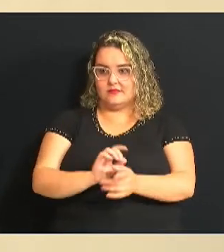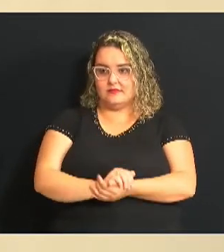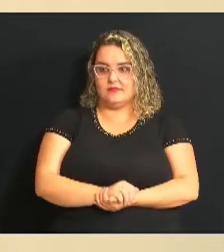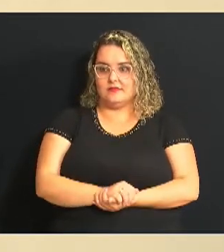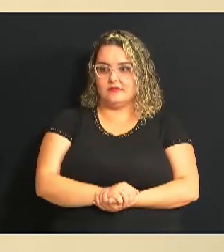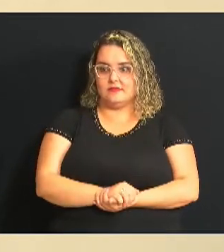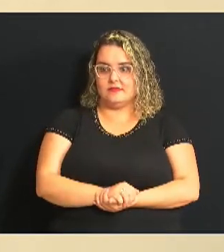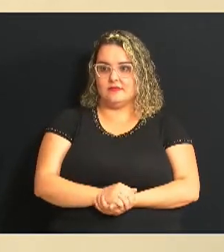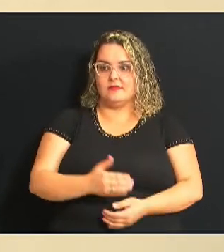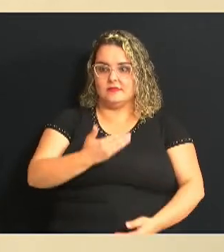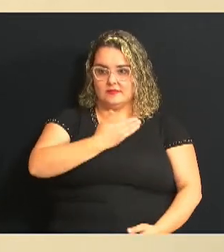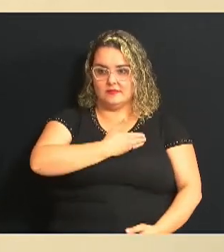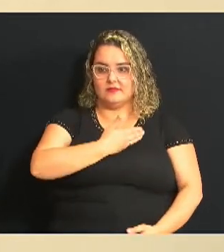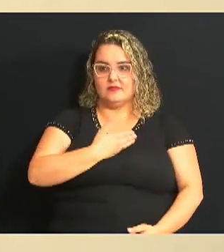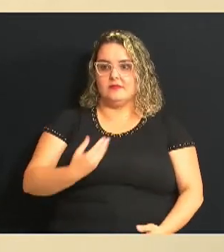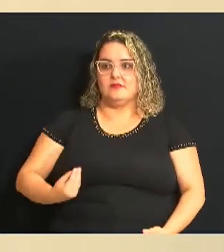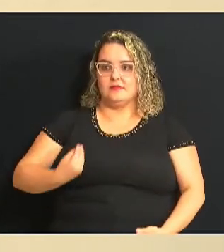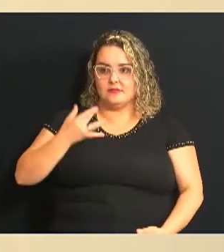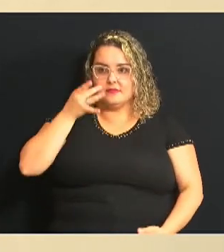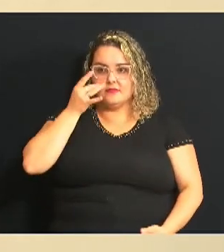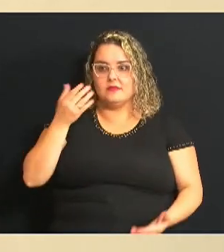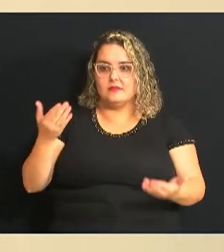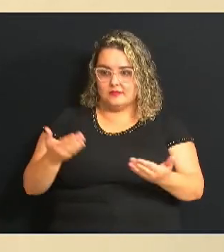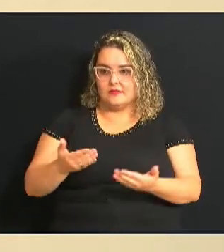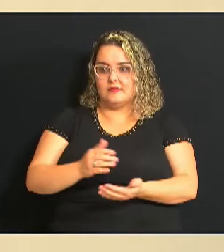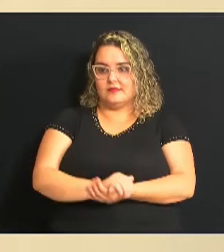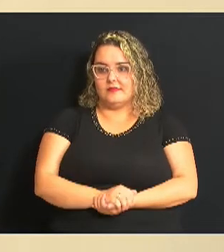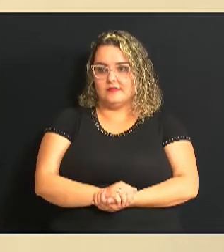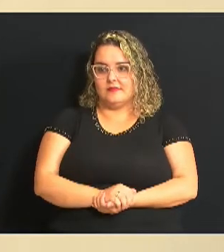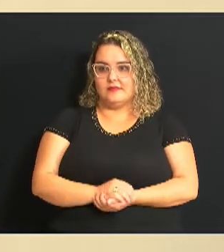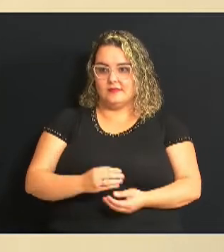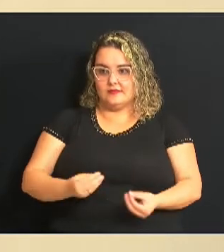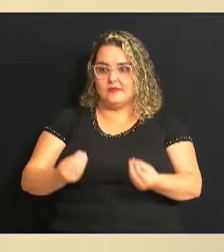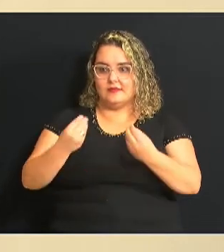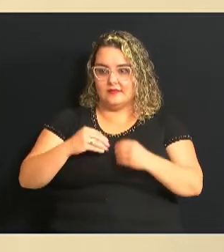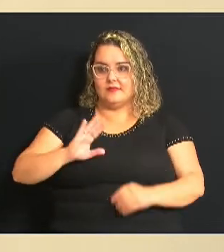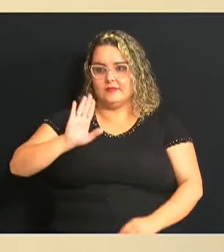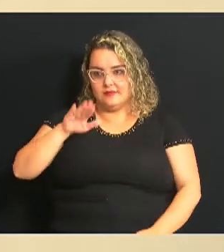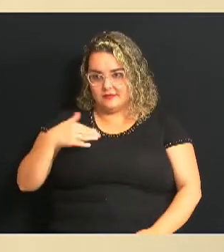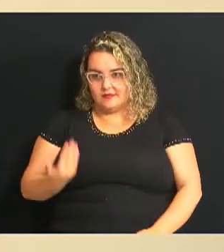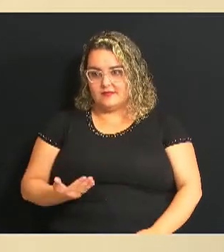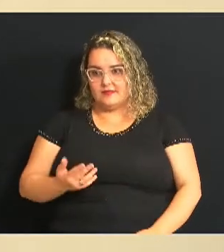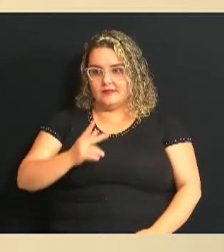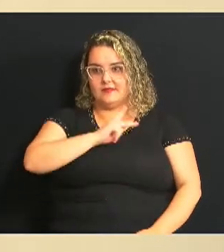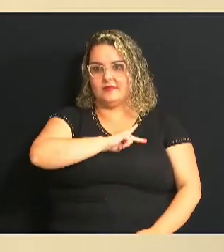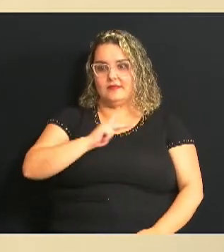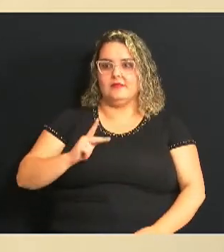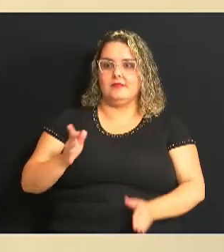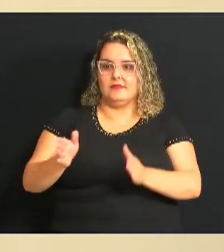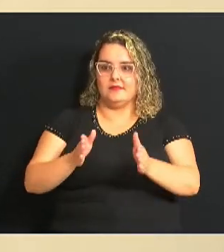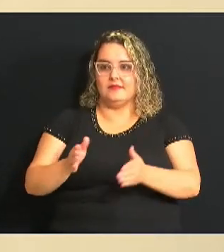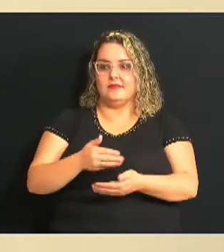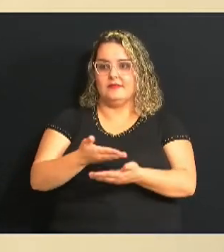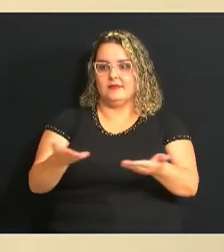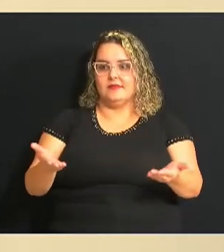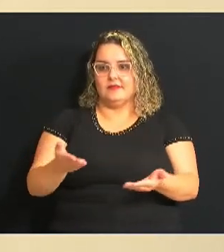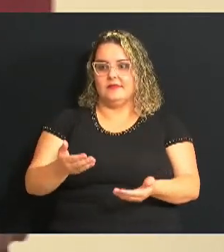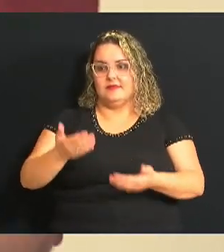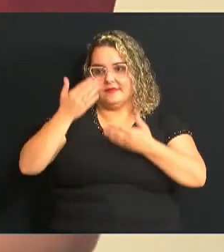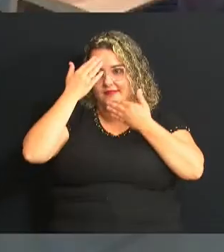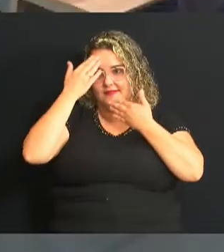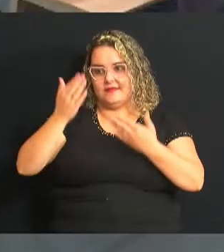meus colegas aqui presentes, que me concederam a honra de ser presidente deles.